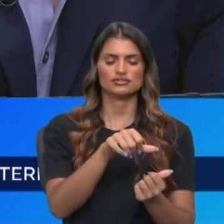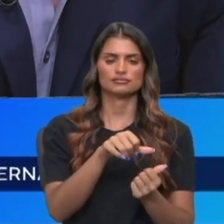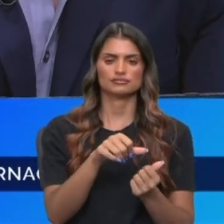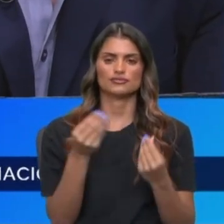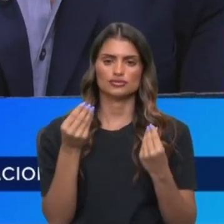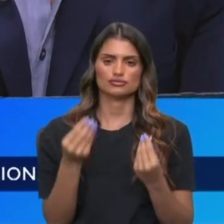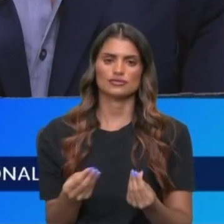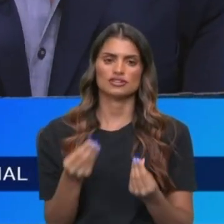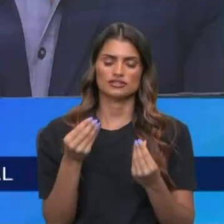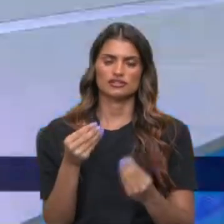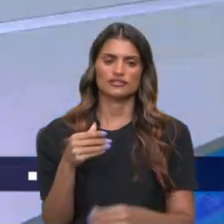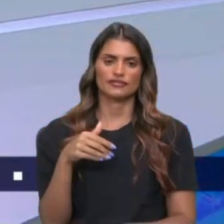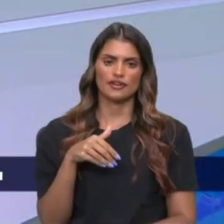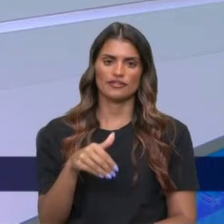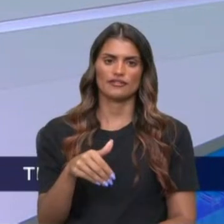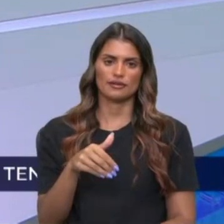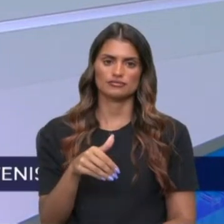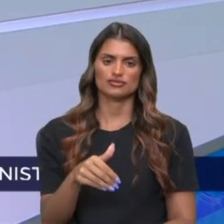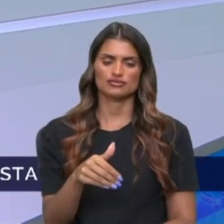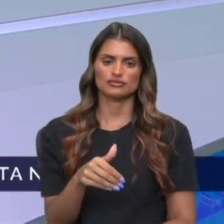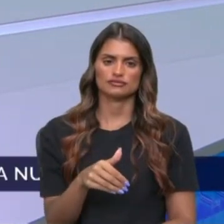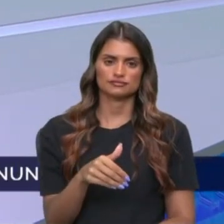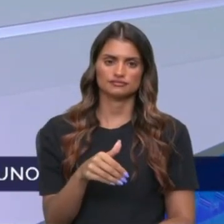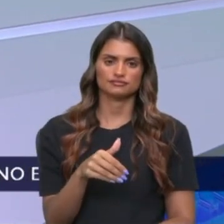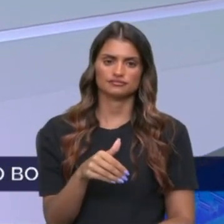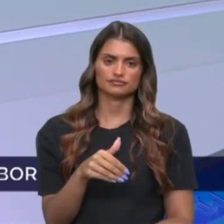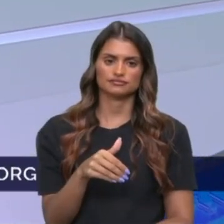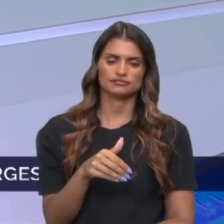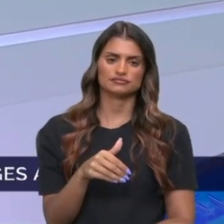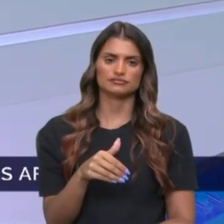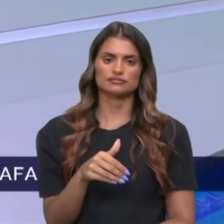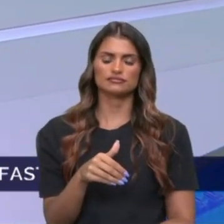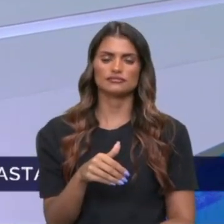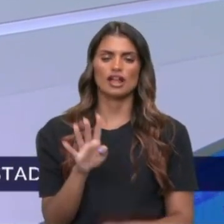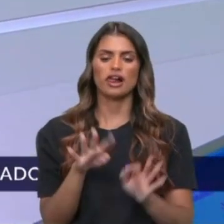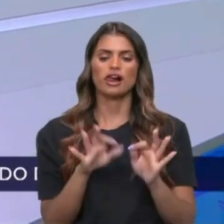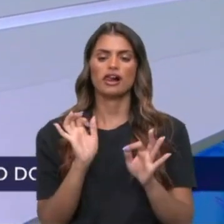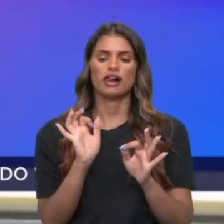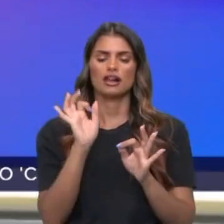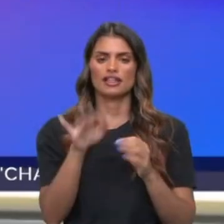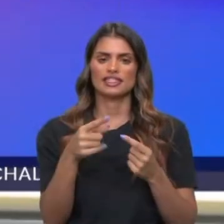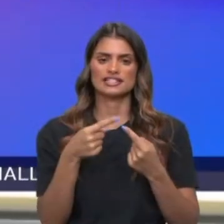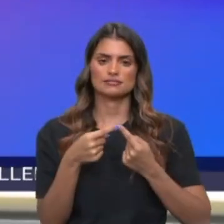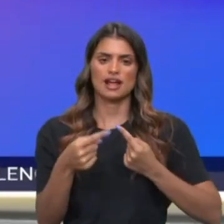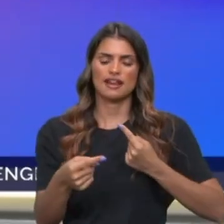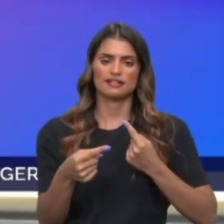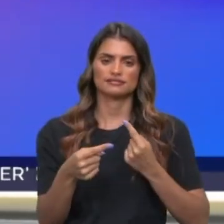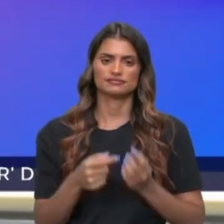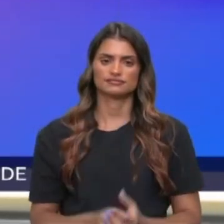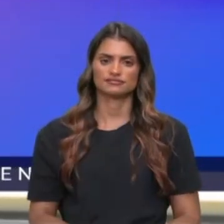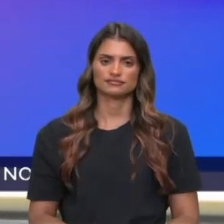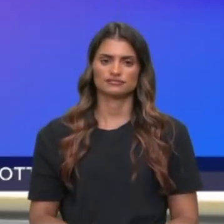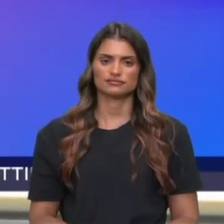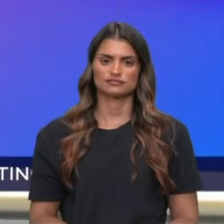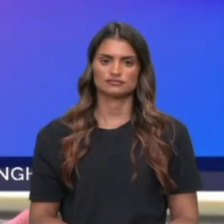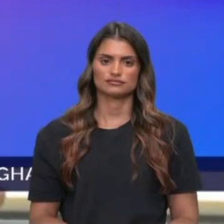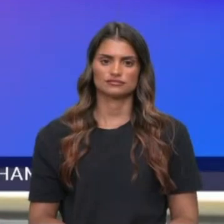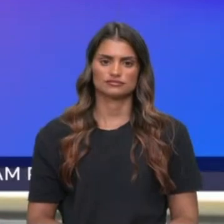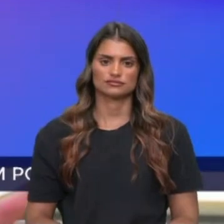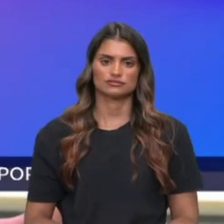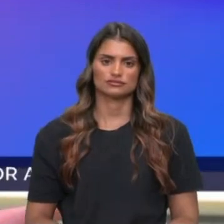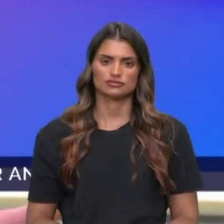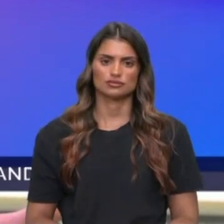bem, e vamos avançar para o vídeo da semana, a sugestão que costumas trazer, nos mostra que o universo